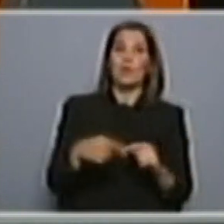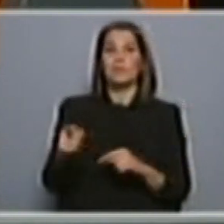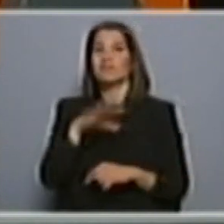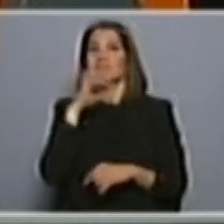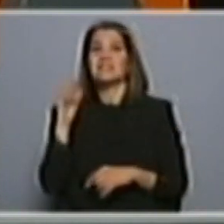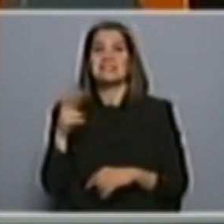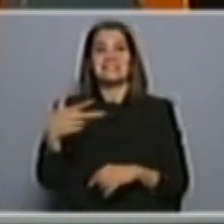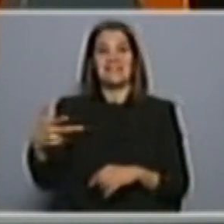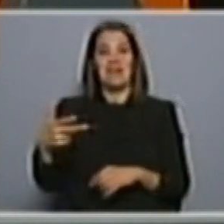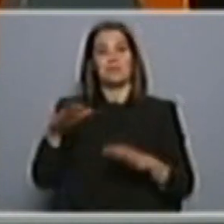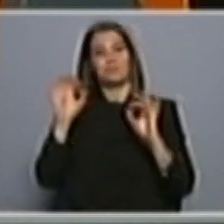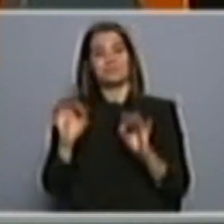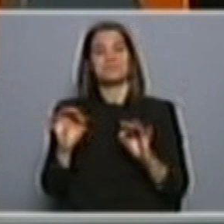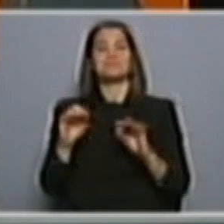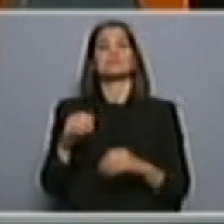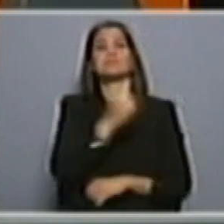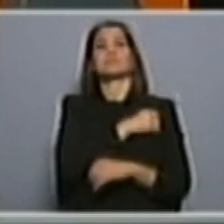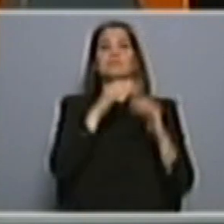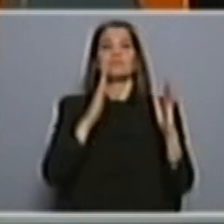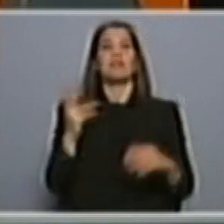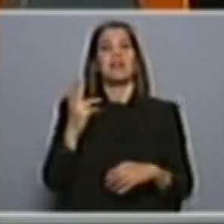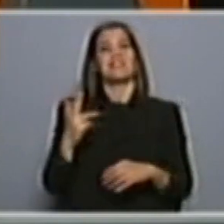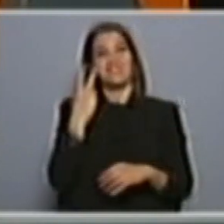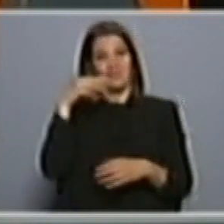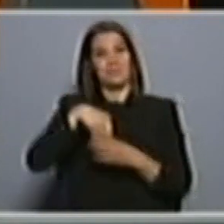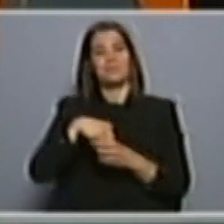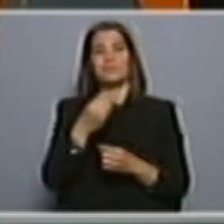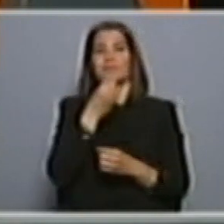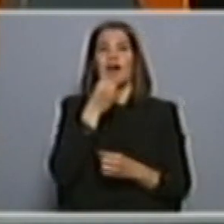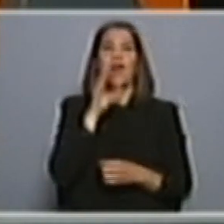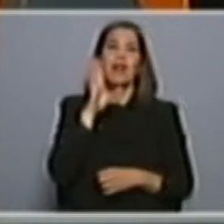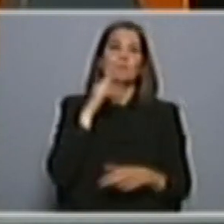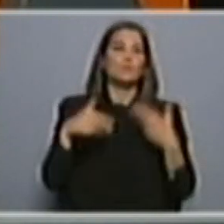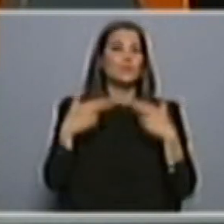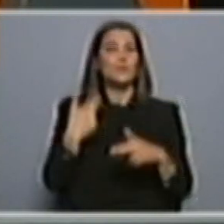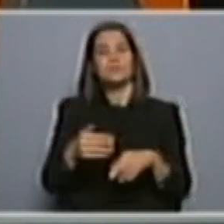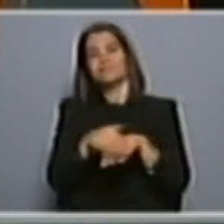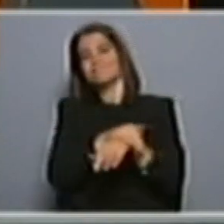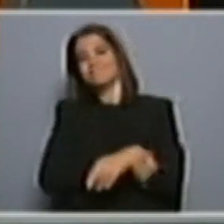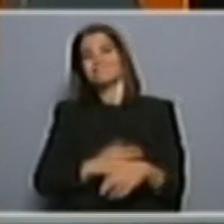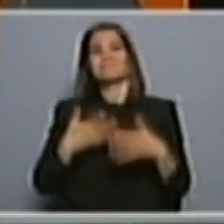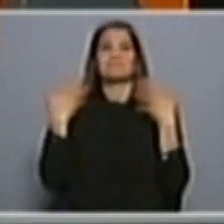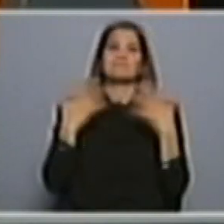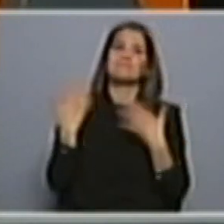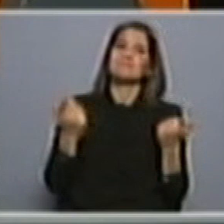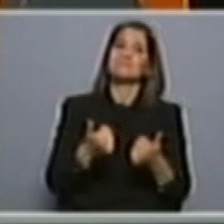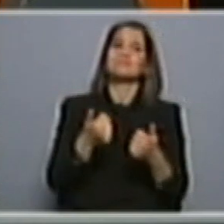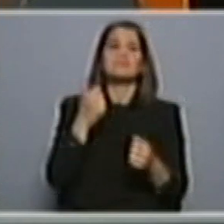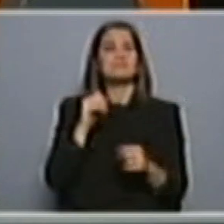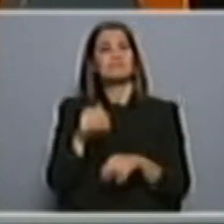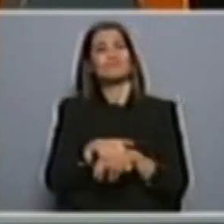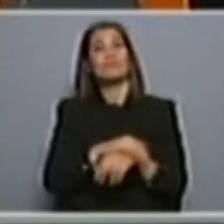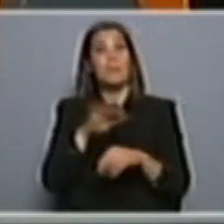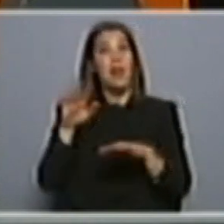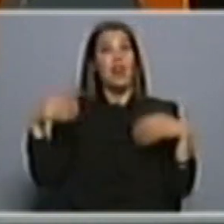seu aniversário. Foi na casa do artista, onde ela vive, um almoço também cheio de ternura, de bem-estar, de calor humano, sendo que lá